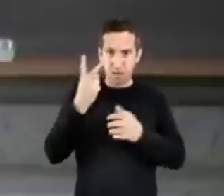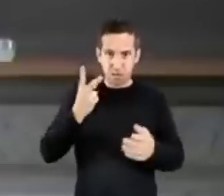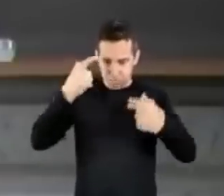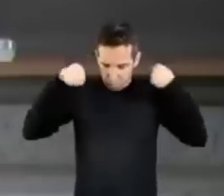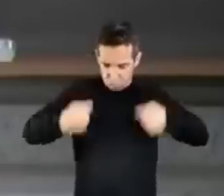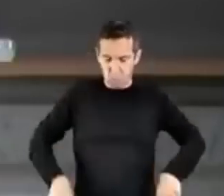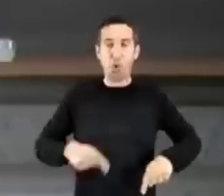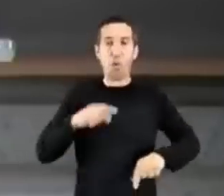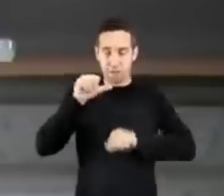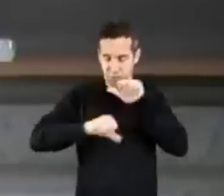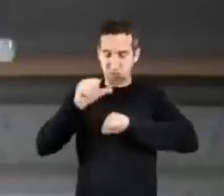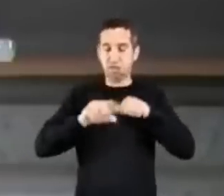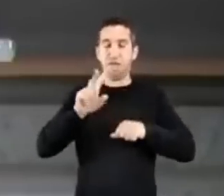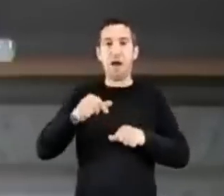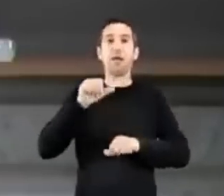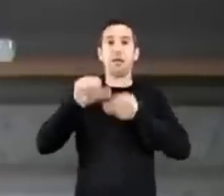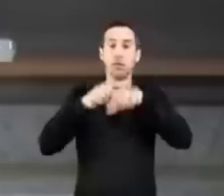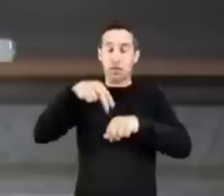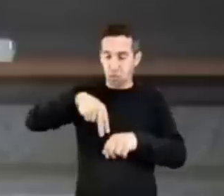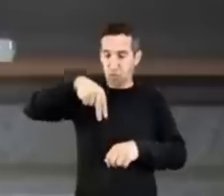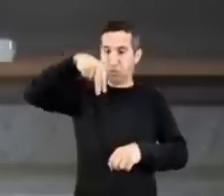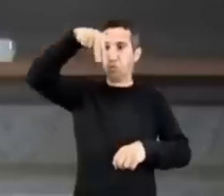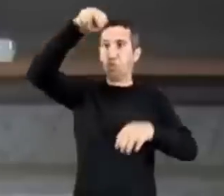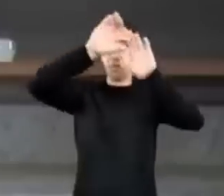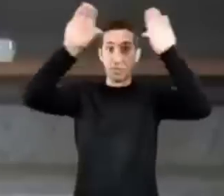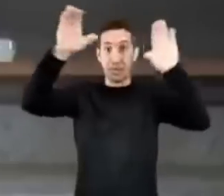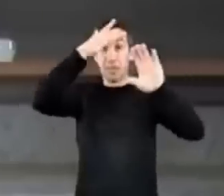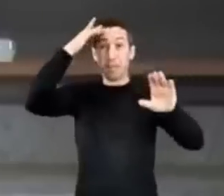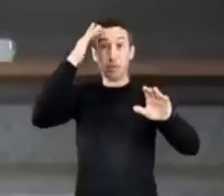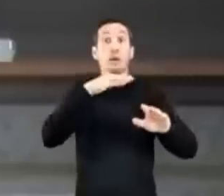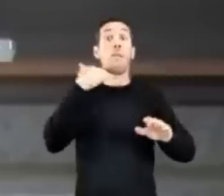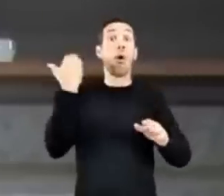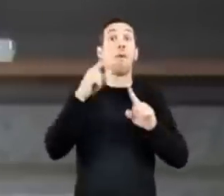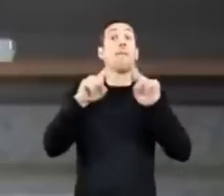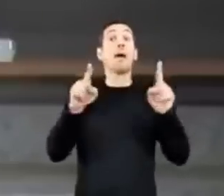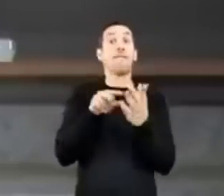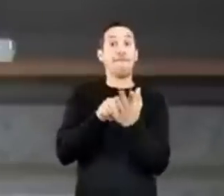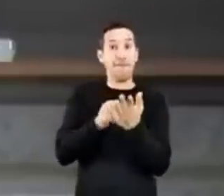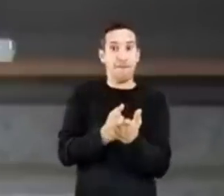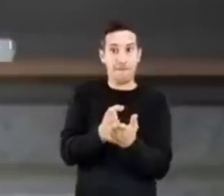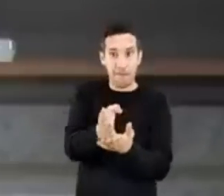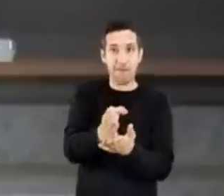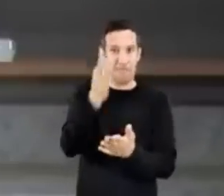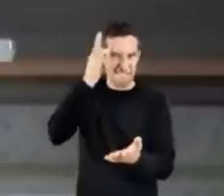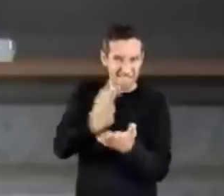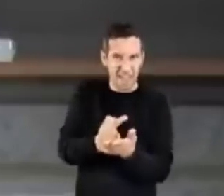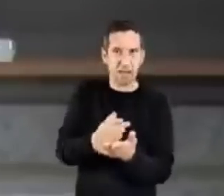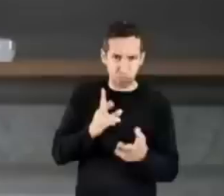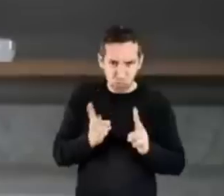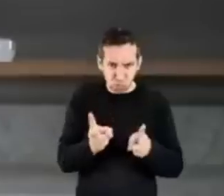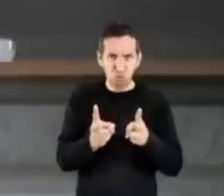serão levados para os céus e aqueles que morreram em Cristo que morreram firmes na fé e